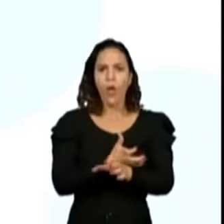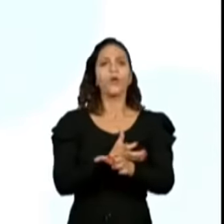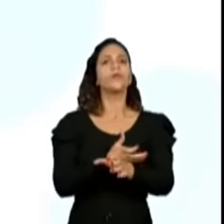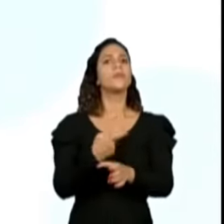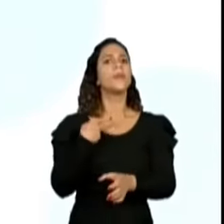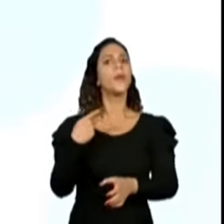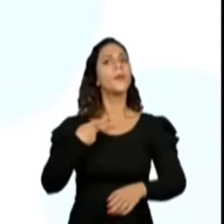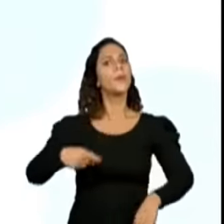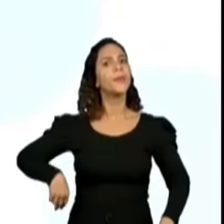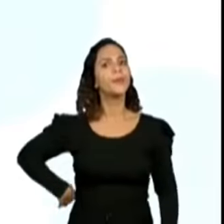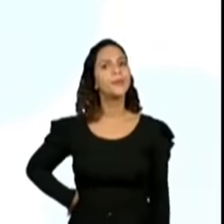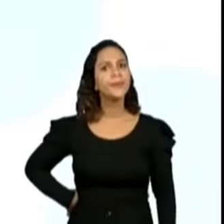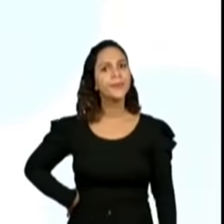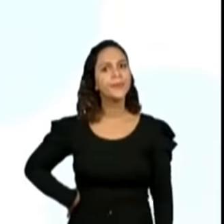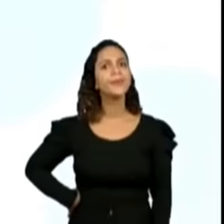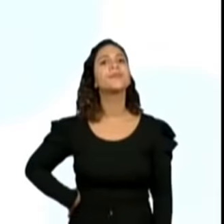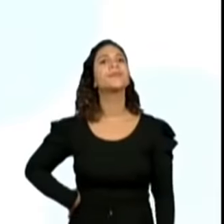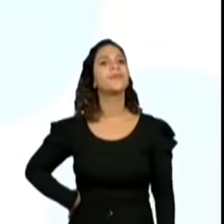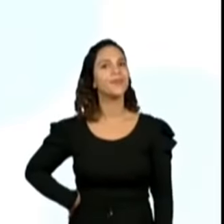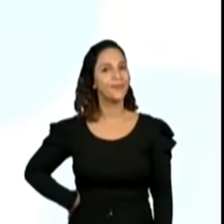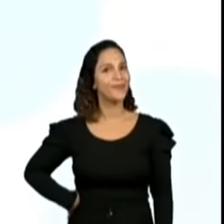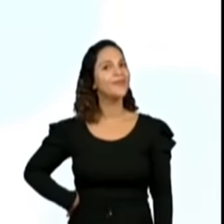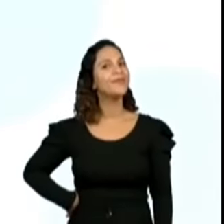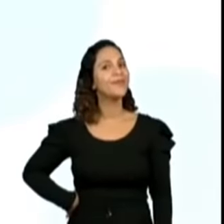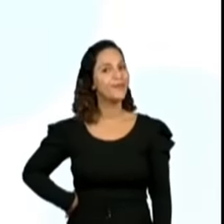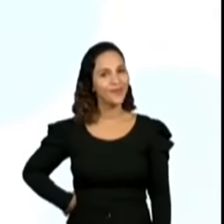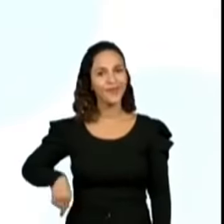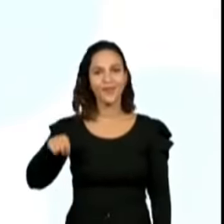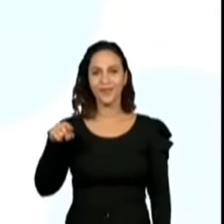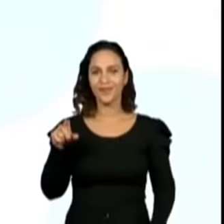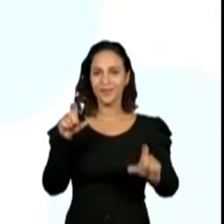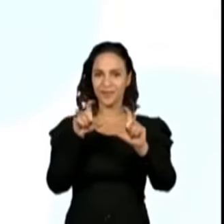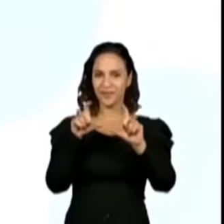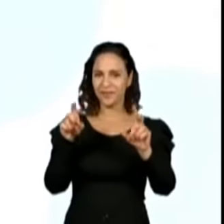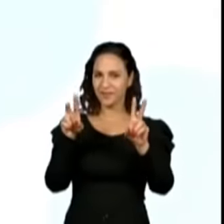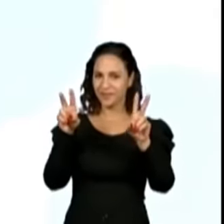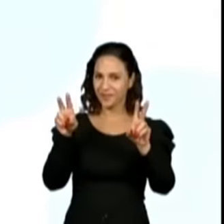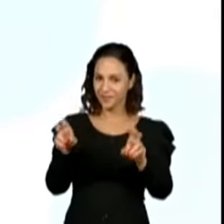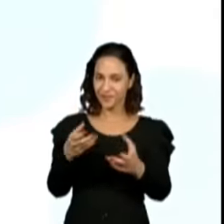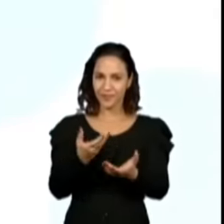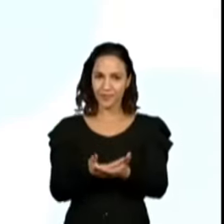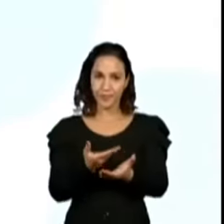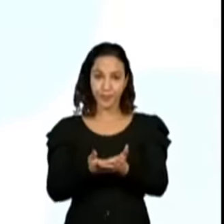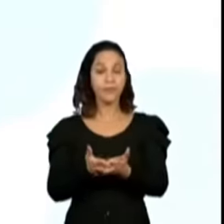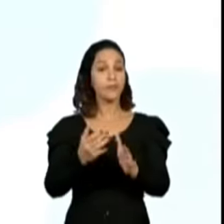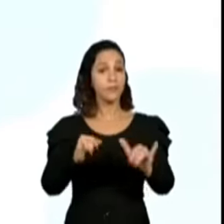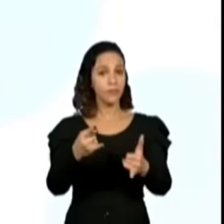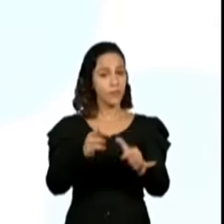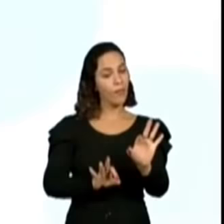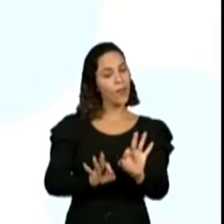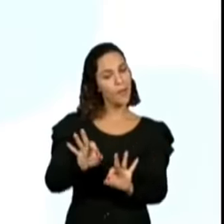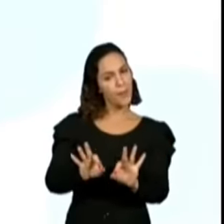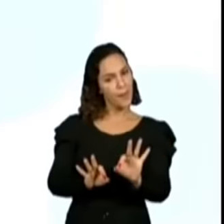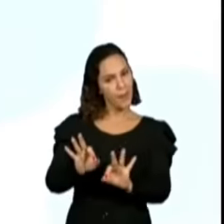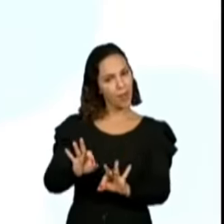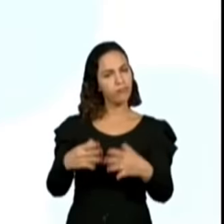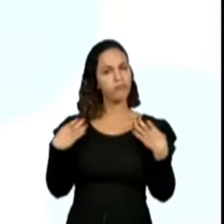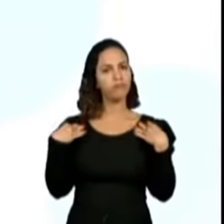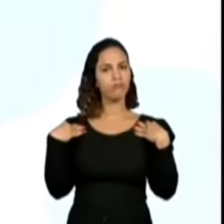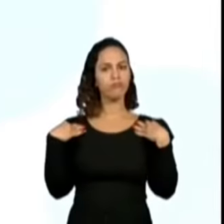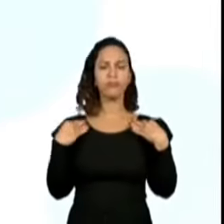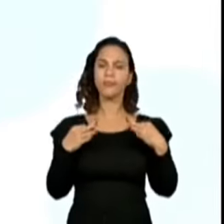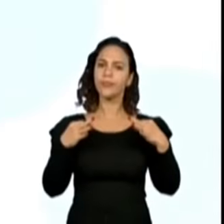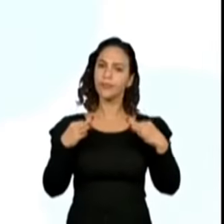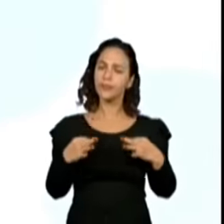ossos? Cadê meus ossos é a questão que dá o título para a aula. Estudante, se organize, cuide de sua